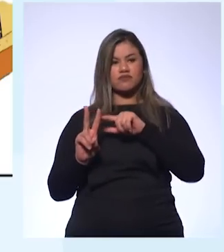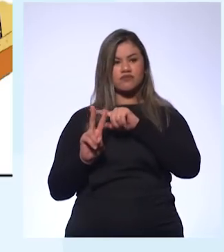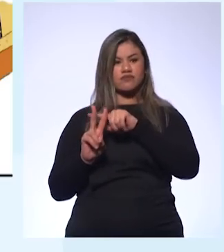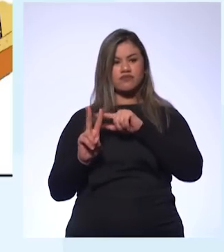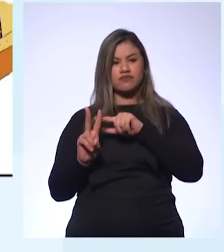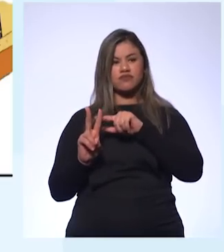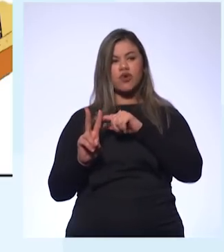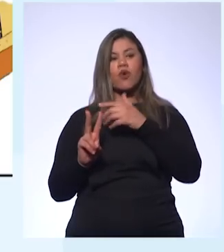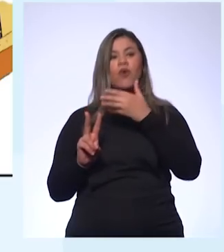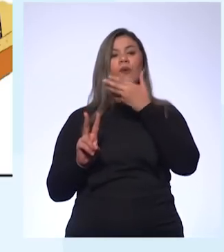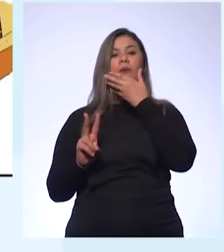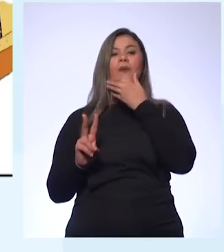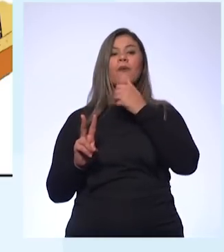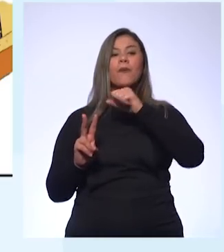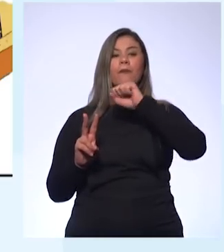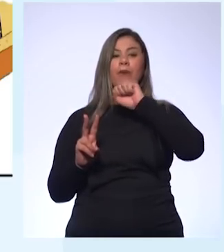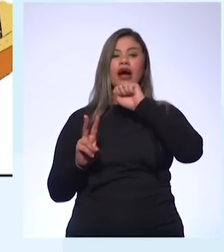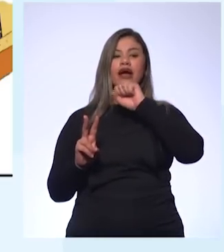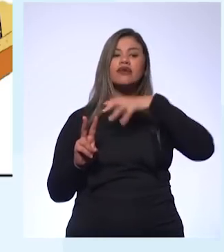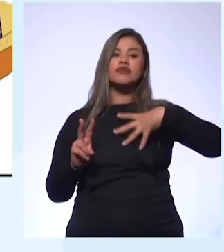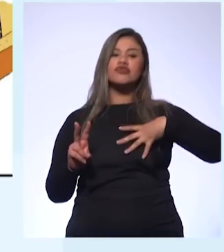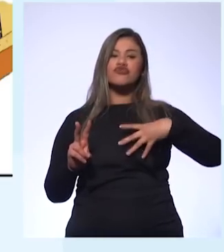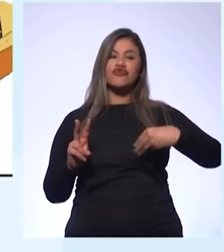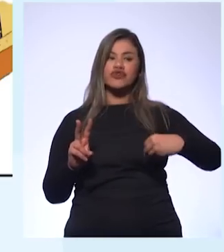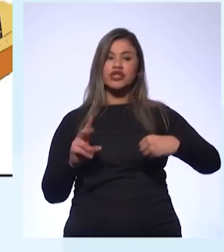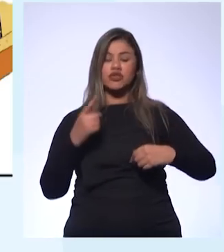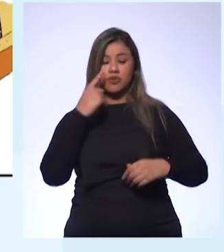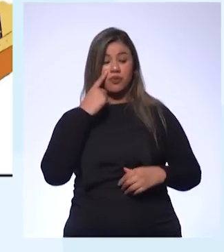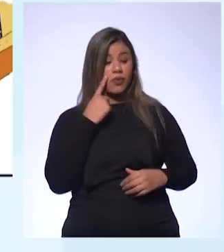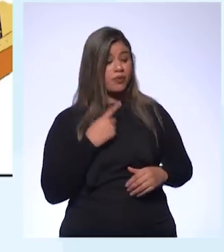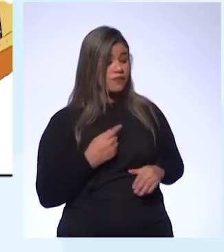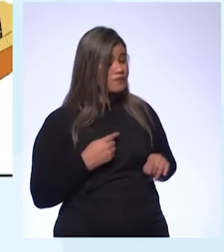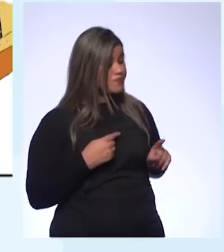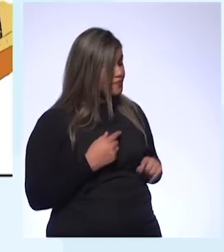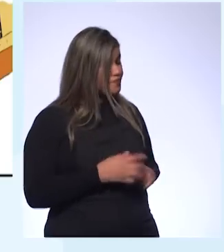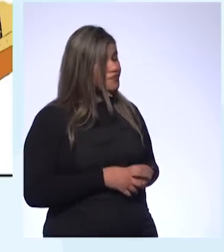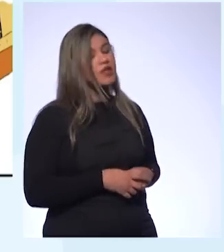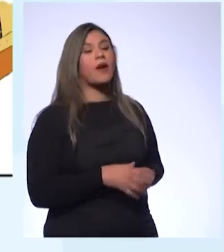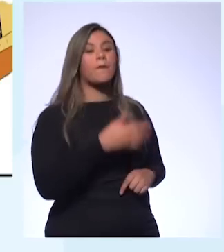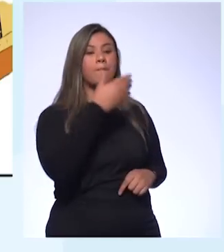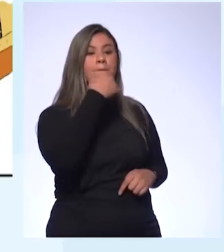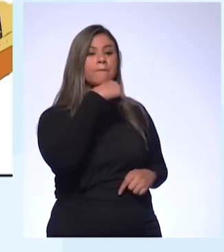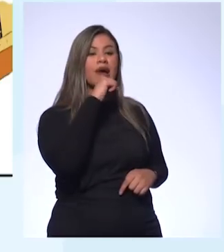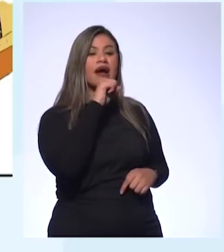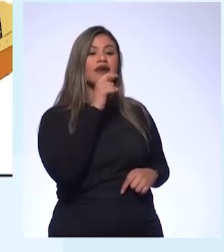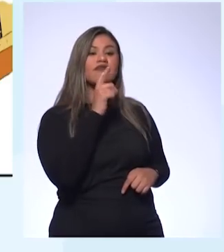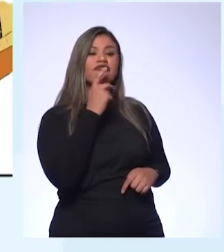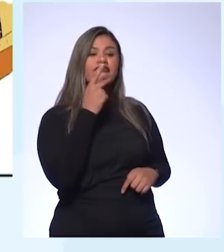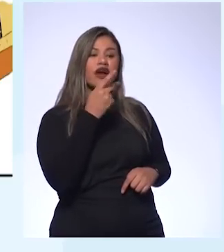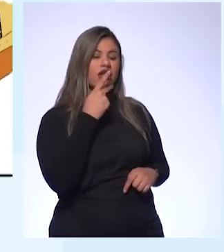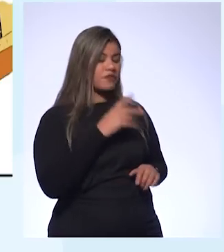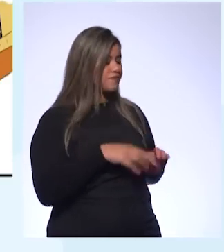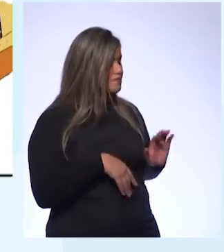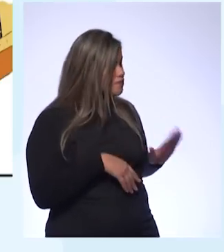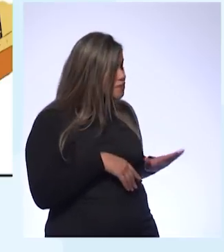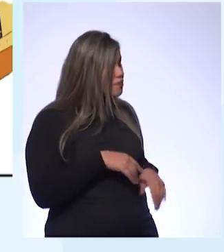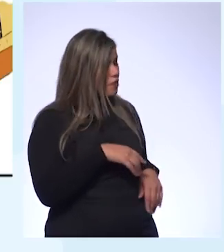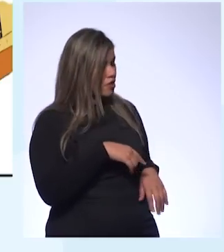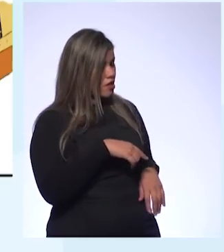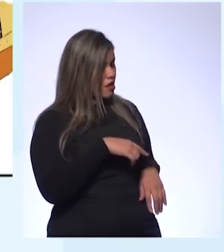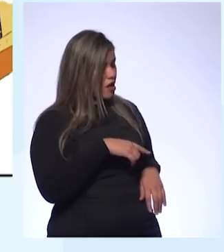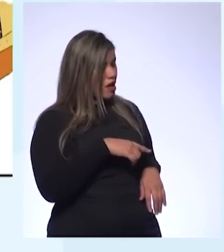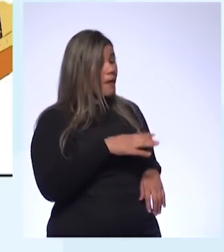um pai e um filho, representando um pai e o filho. E somente o pai fala: filho, na